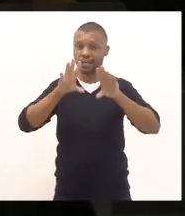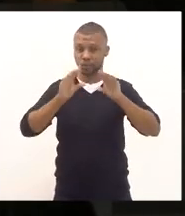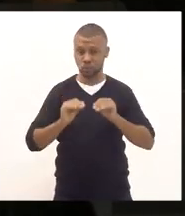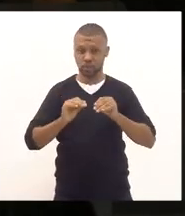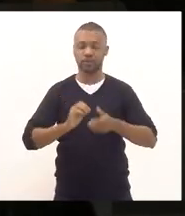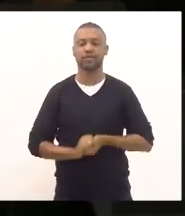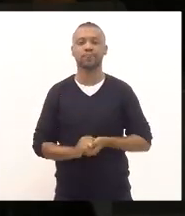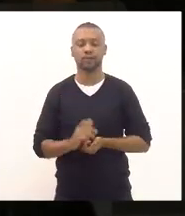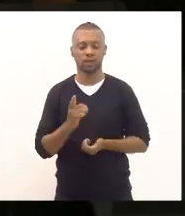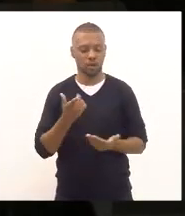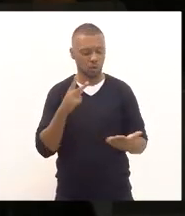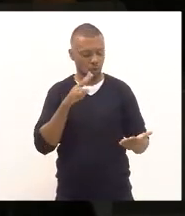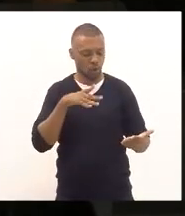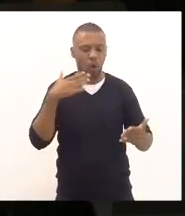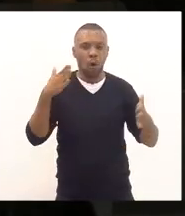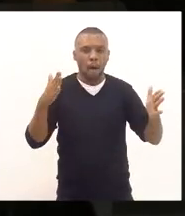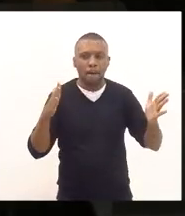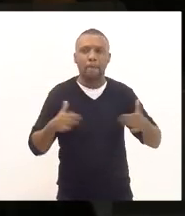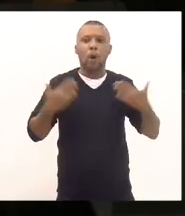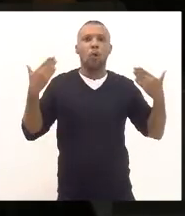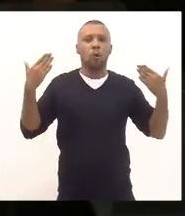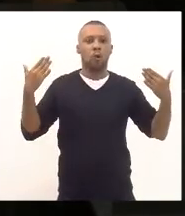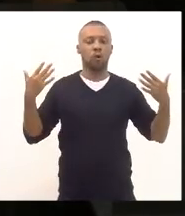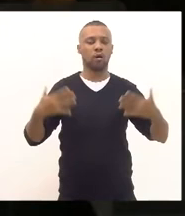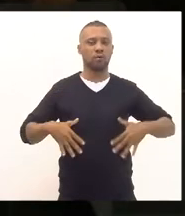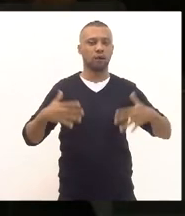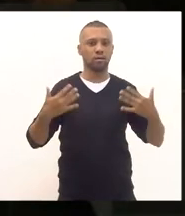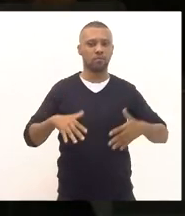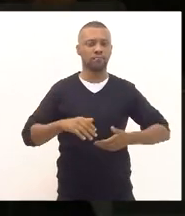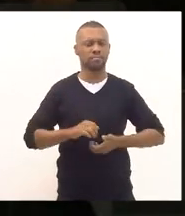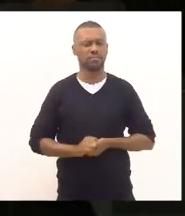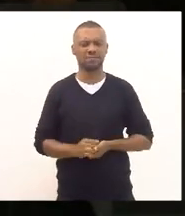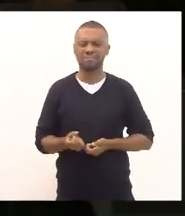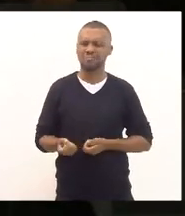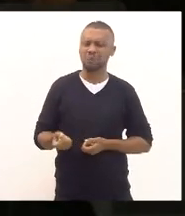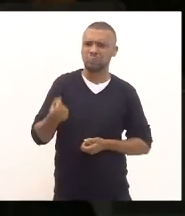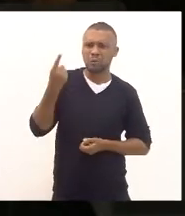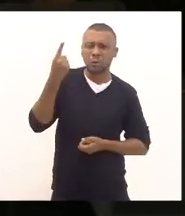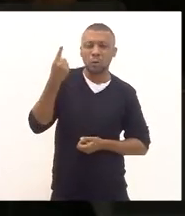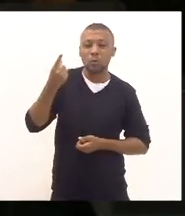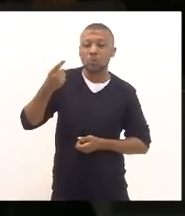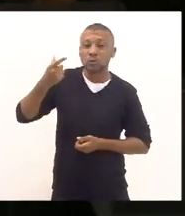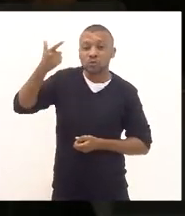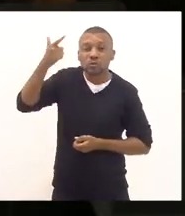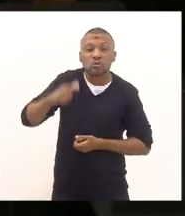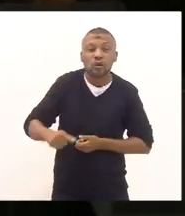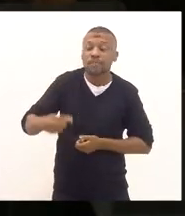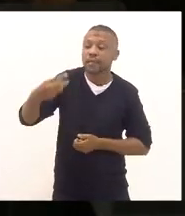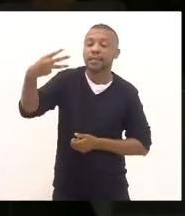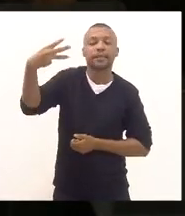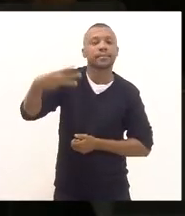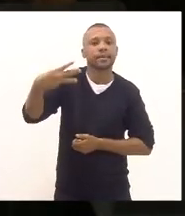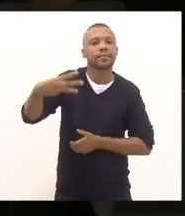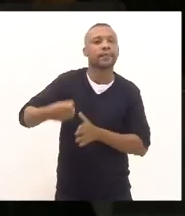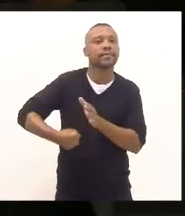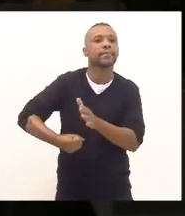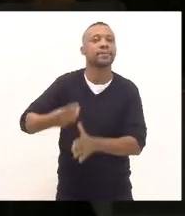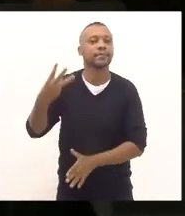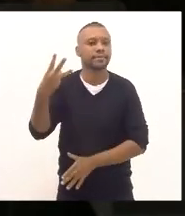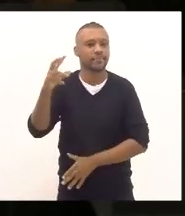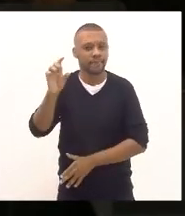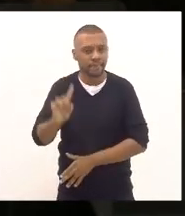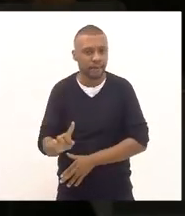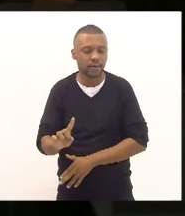eu tomei um susto e mudou Pela terceira vez e não